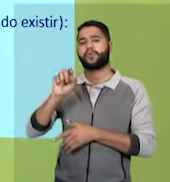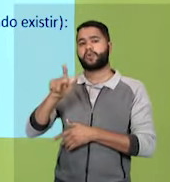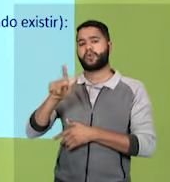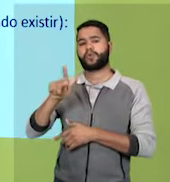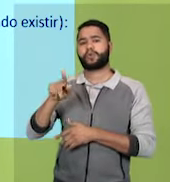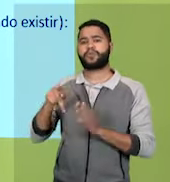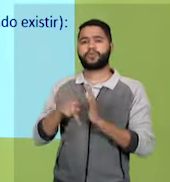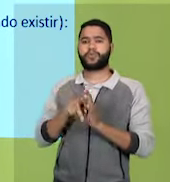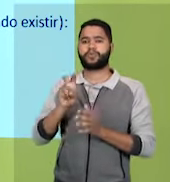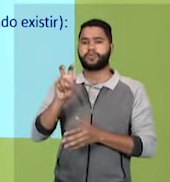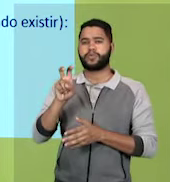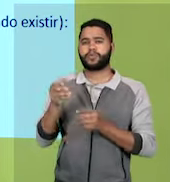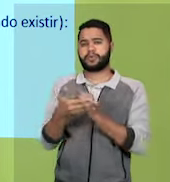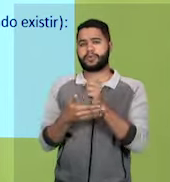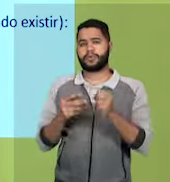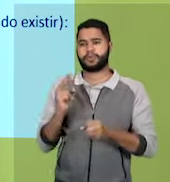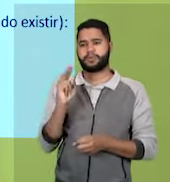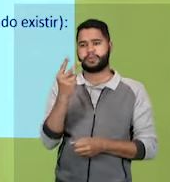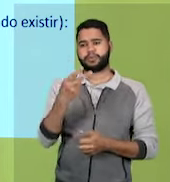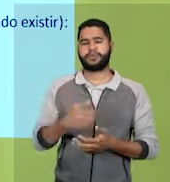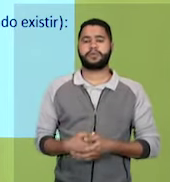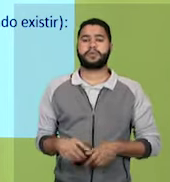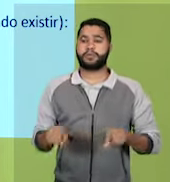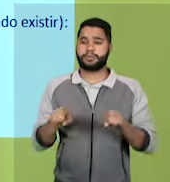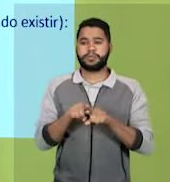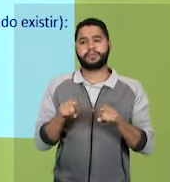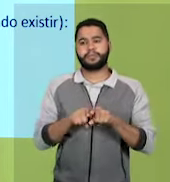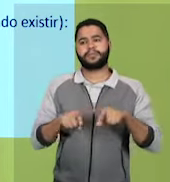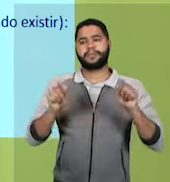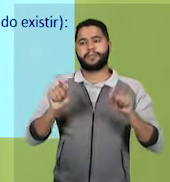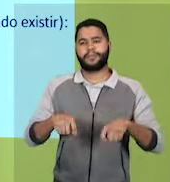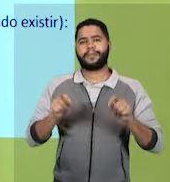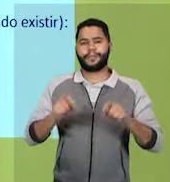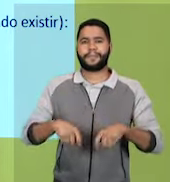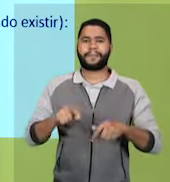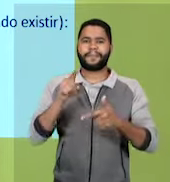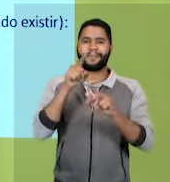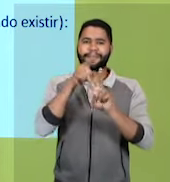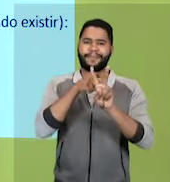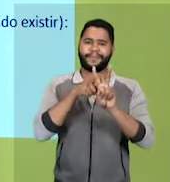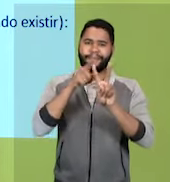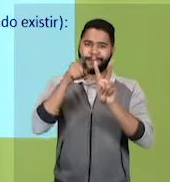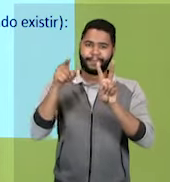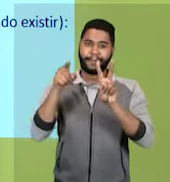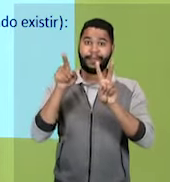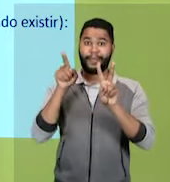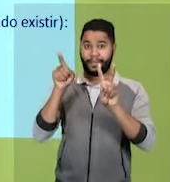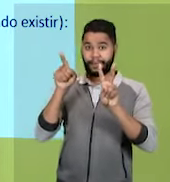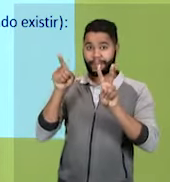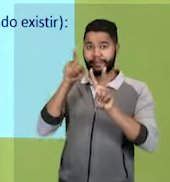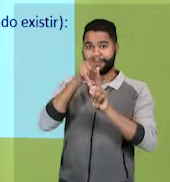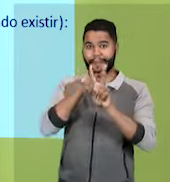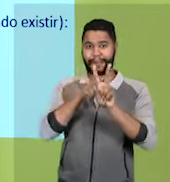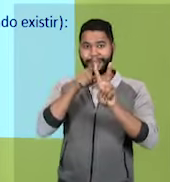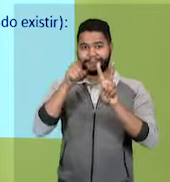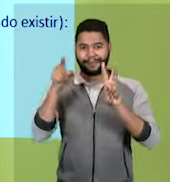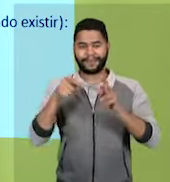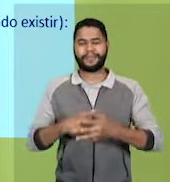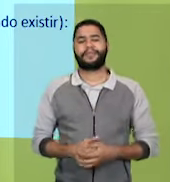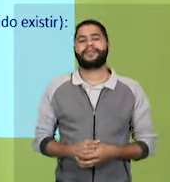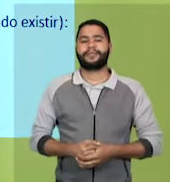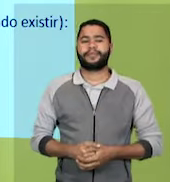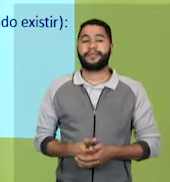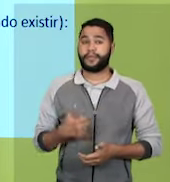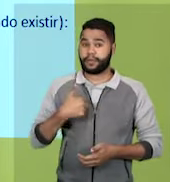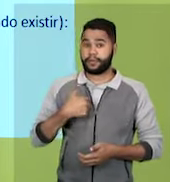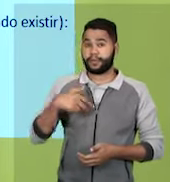5 na base 2. E também pode ser aplicado com raiz. Então, no caso da raiz, eu